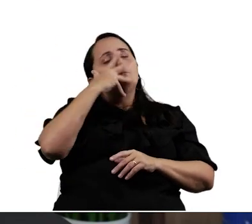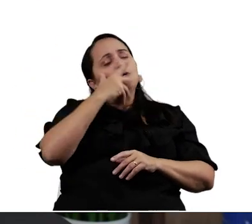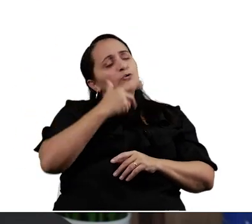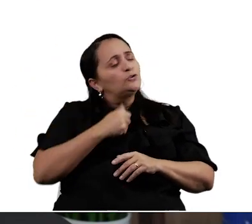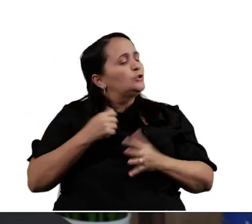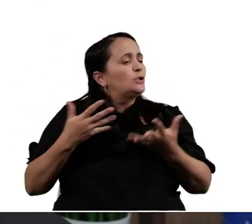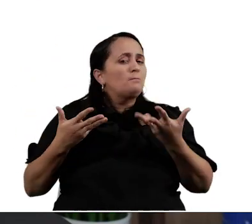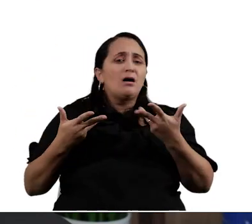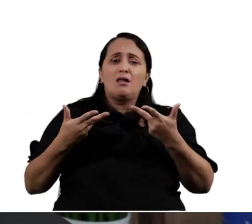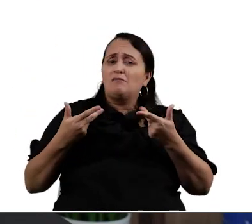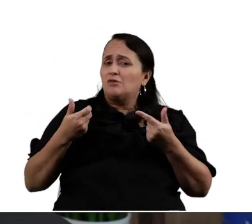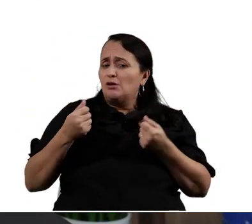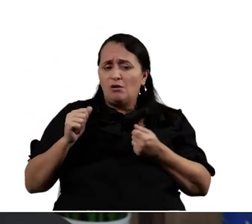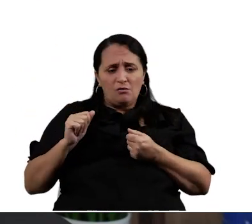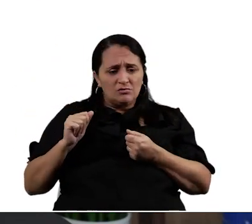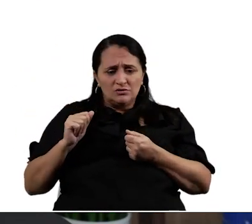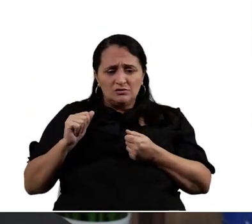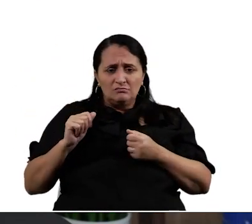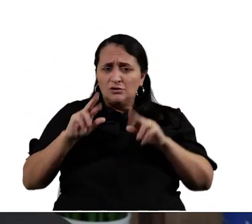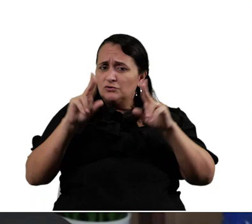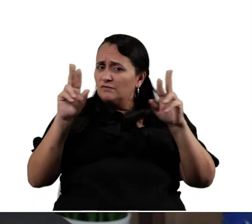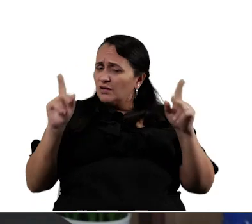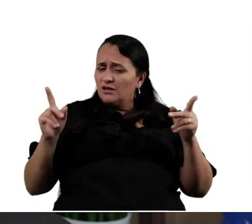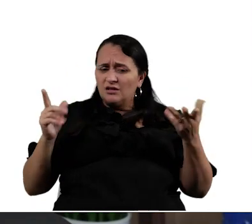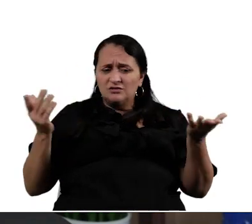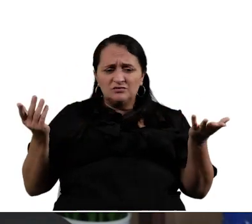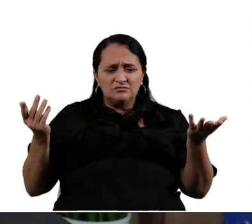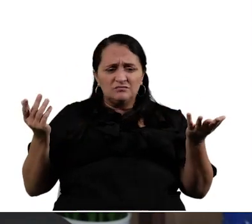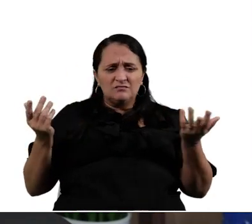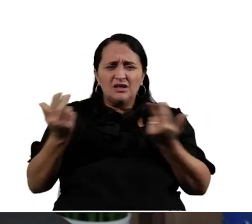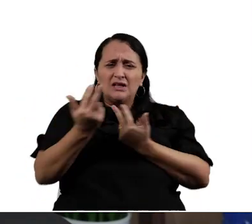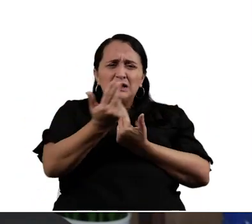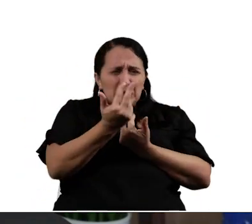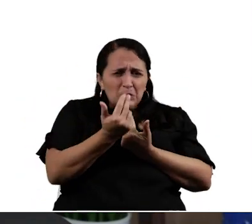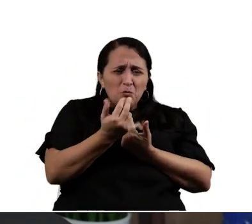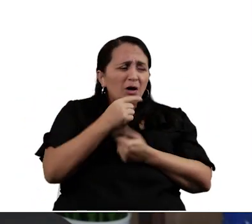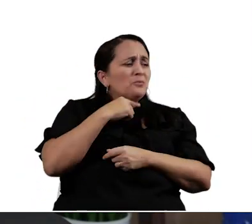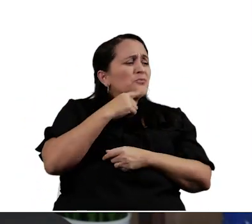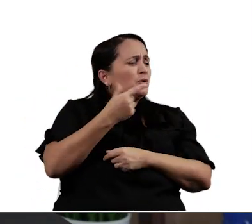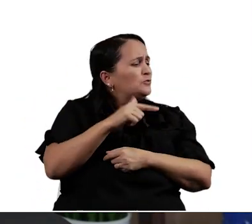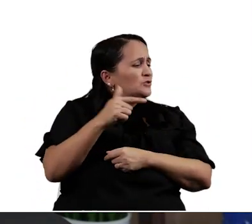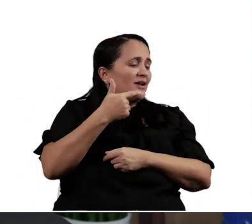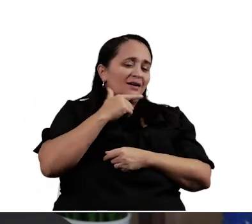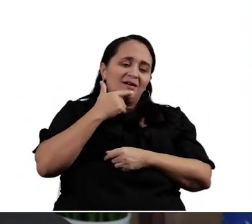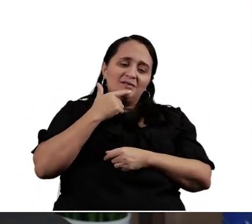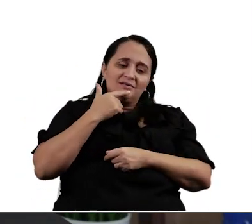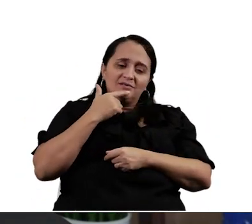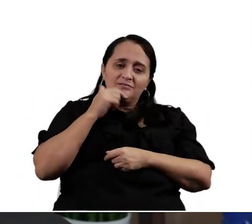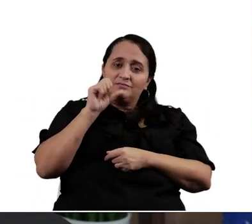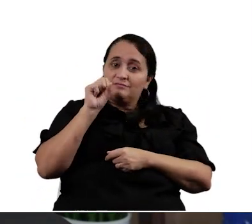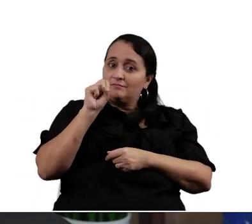igual, não tem se todo mundo fosse igual, não teria a menor graça. Aí Sara